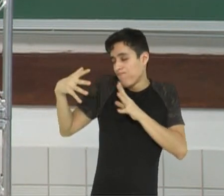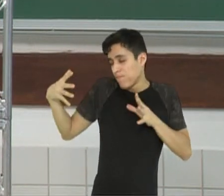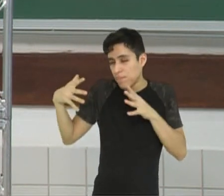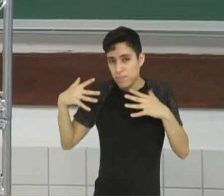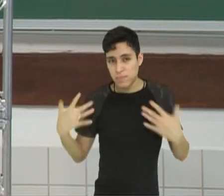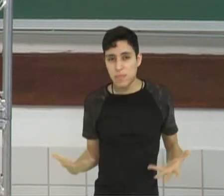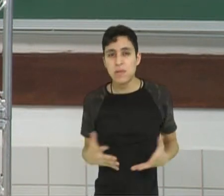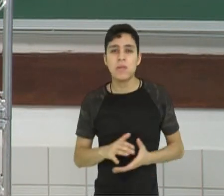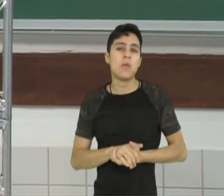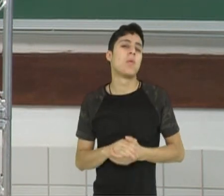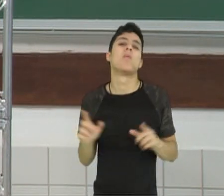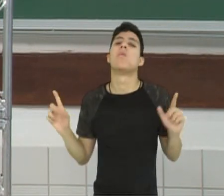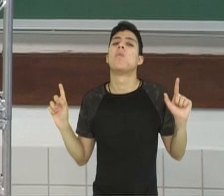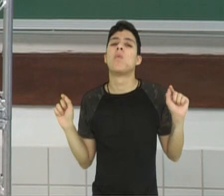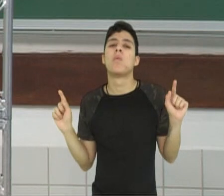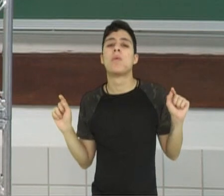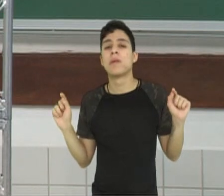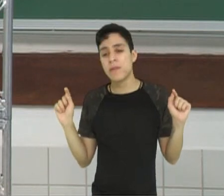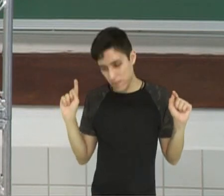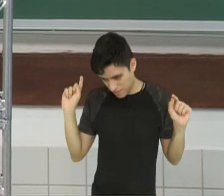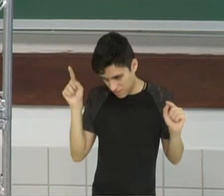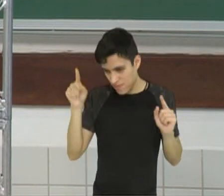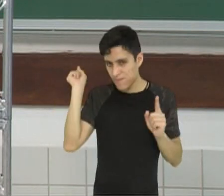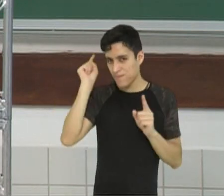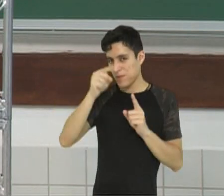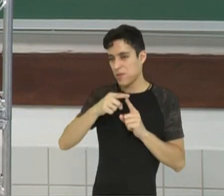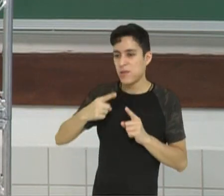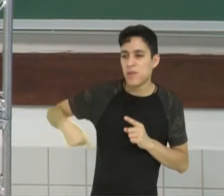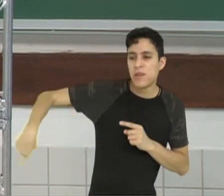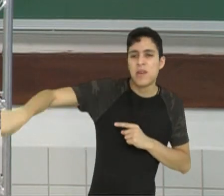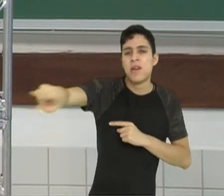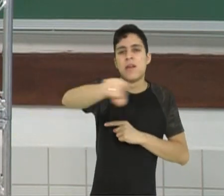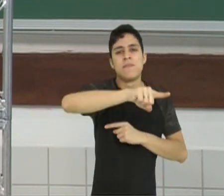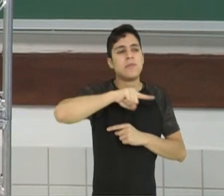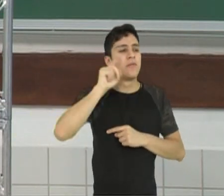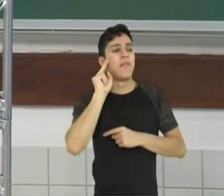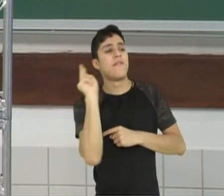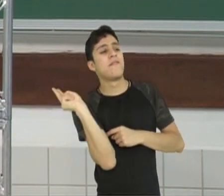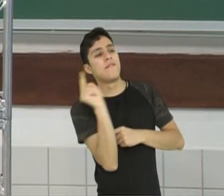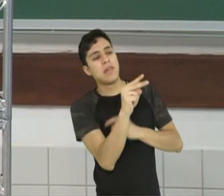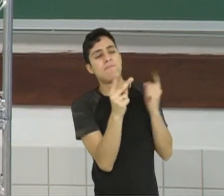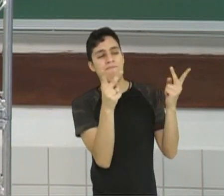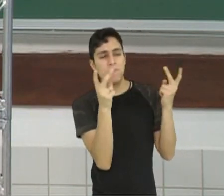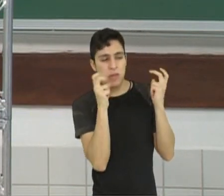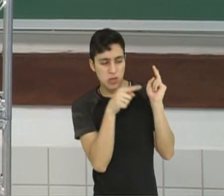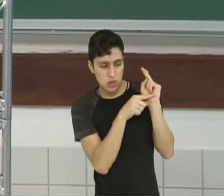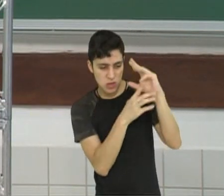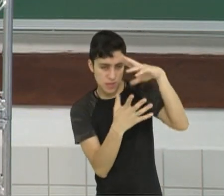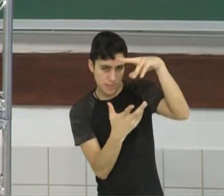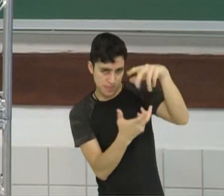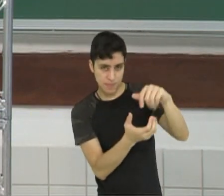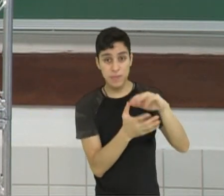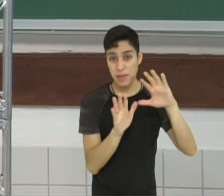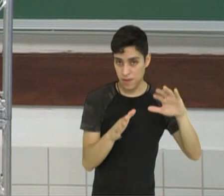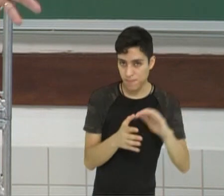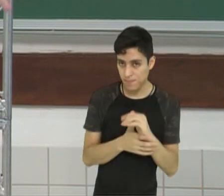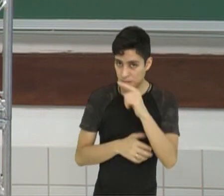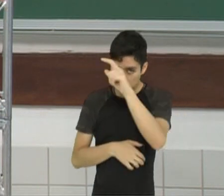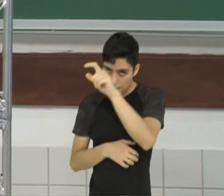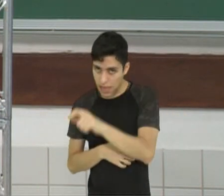ainda, para fazer as pessoas perceberem, né, e cuidar do nosso planeta. Então, ele pegou garrafas